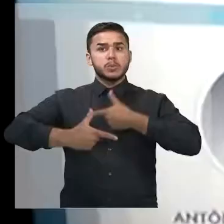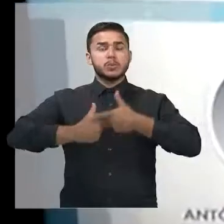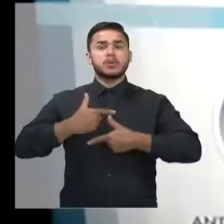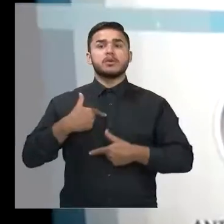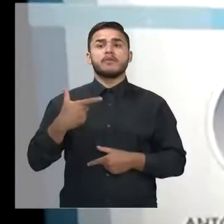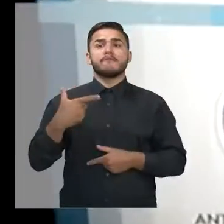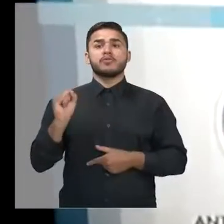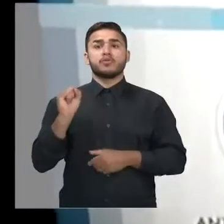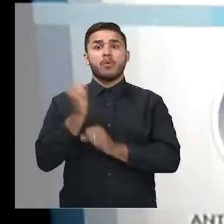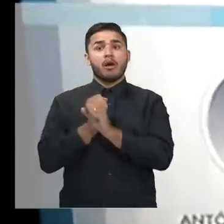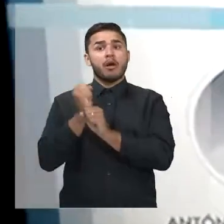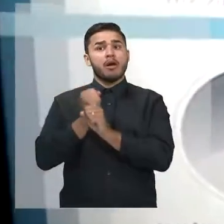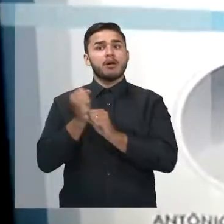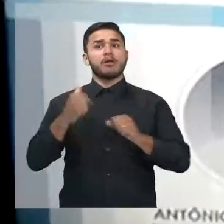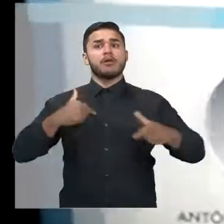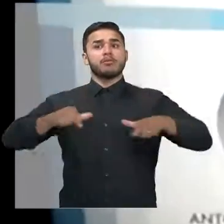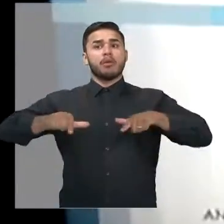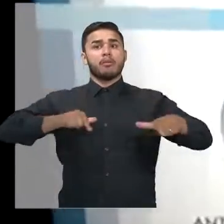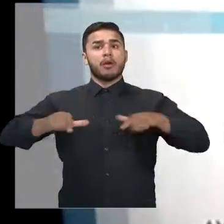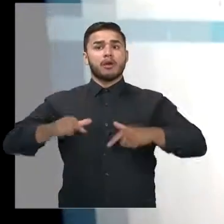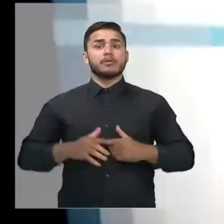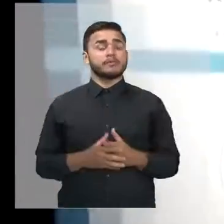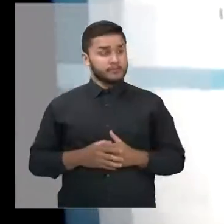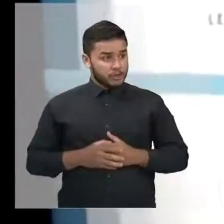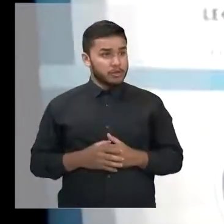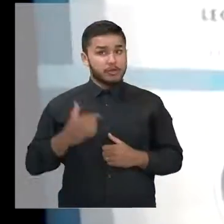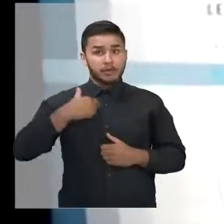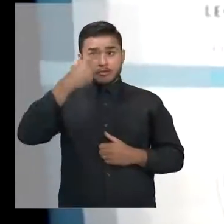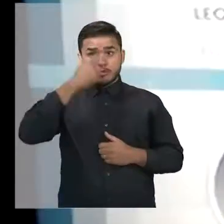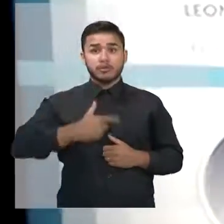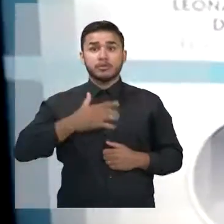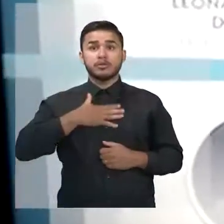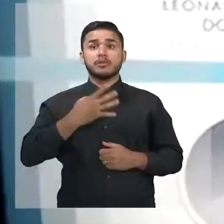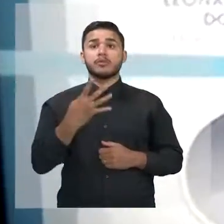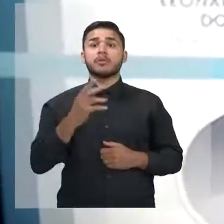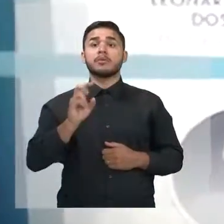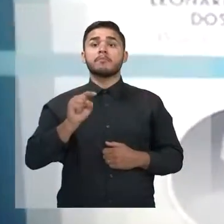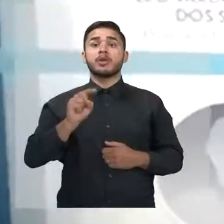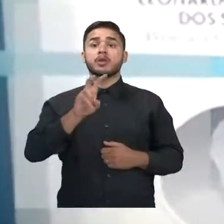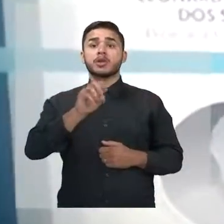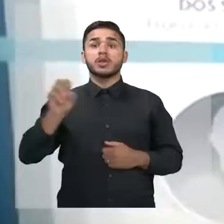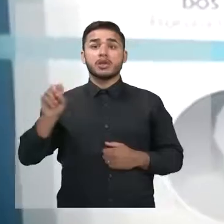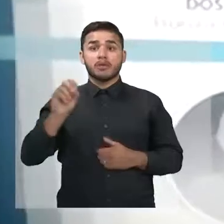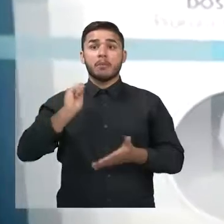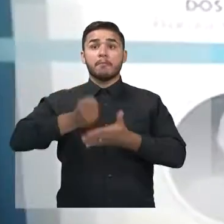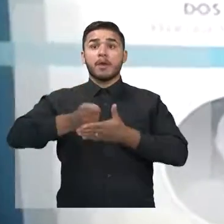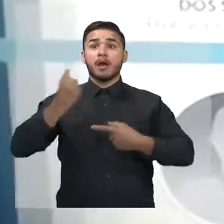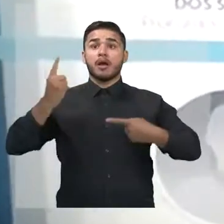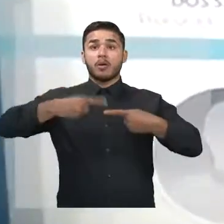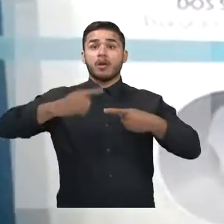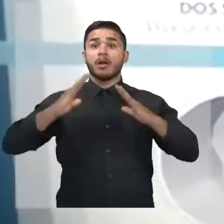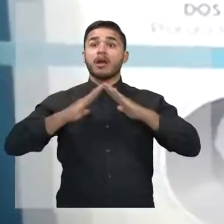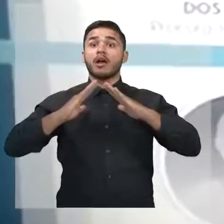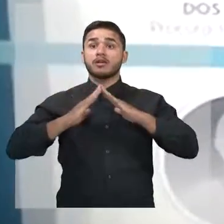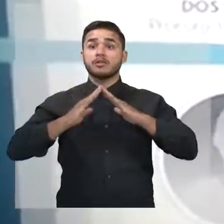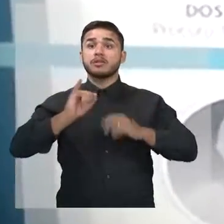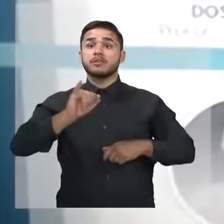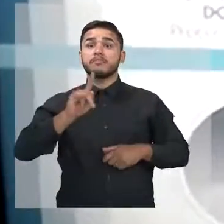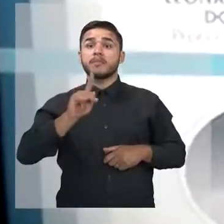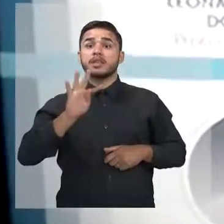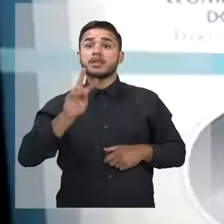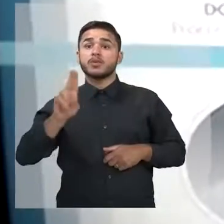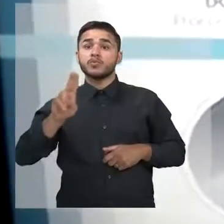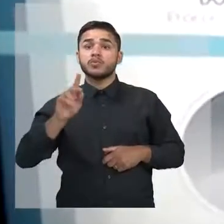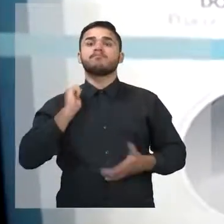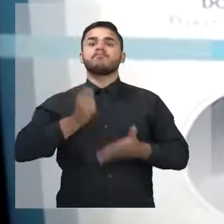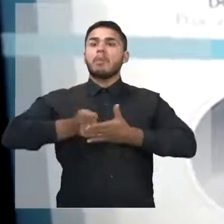anos de carreira. Eu sou perdulário porque eu pago 4.500 de condomínio e IPTU por mês. Eu,